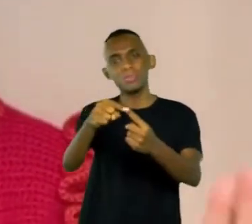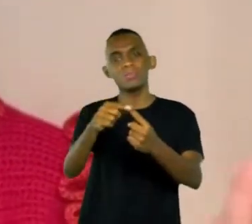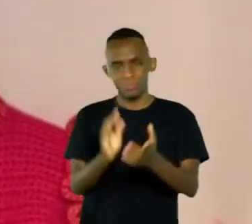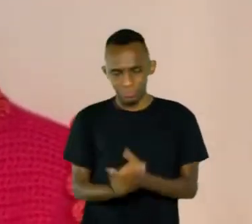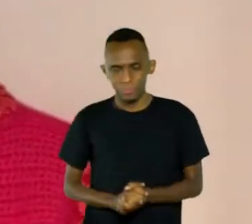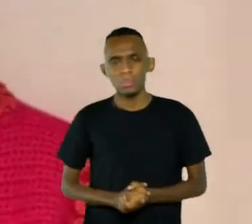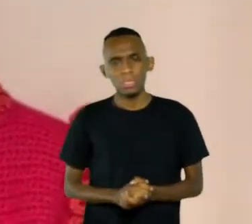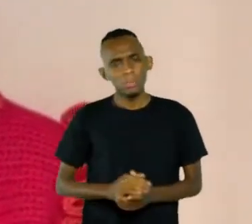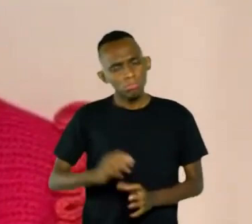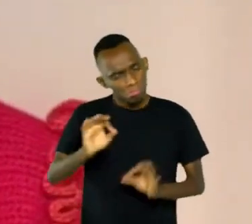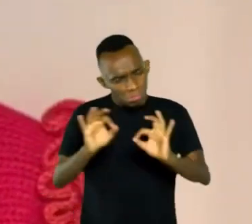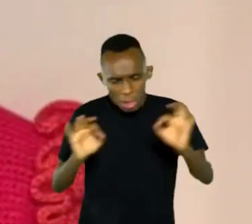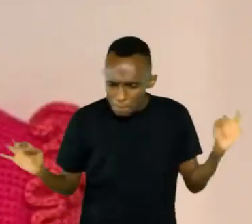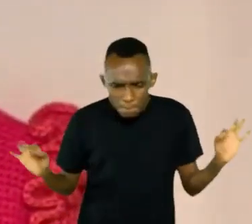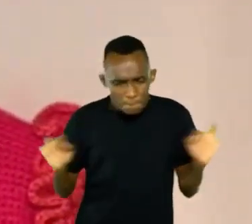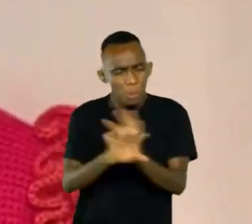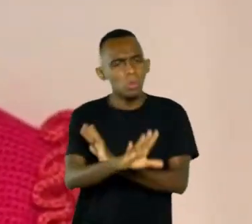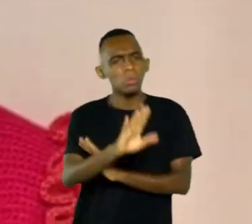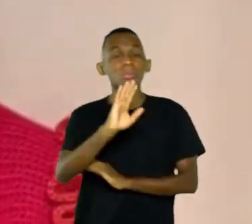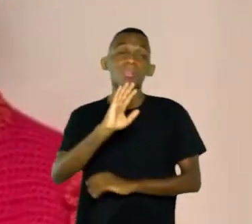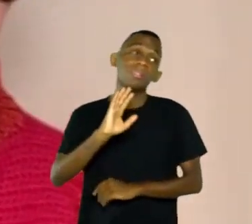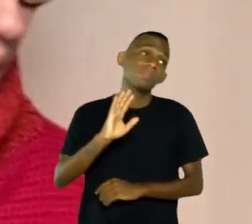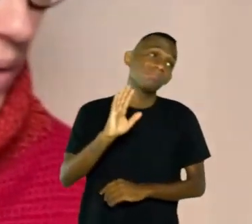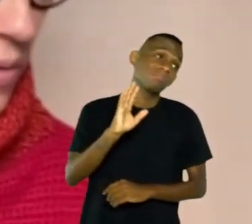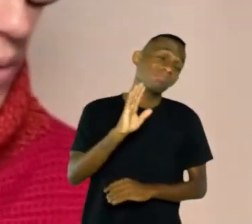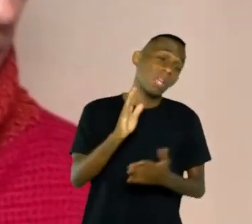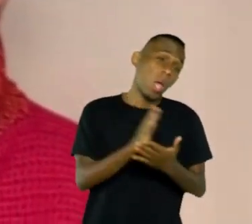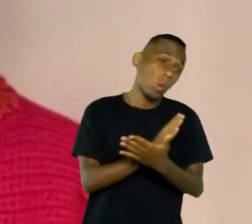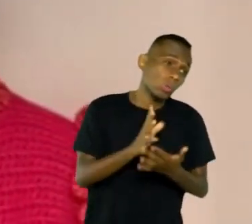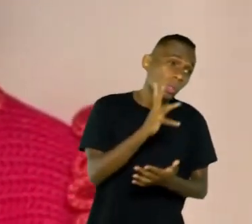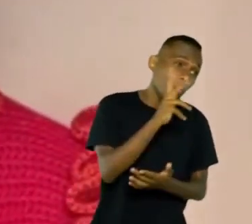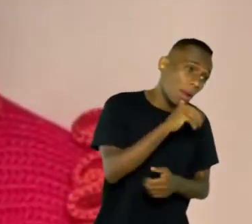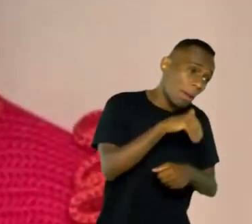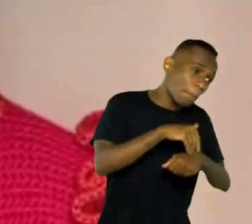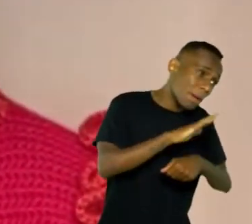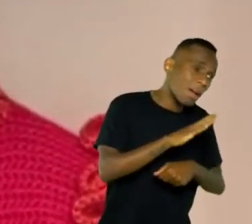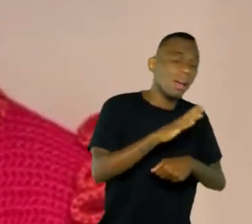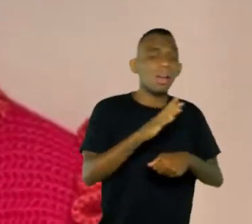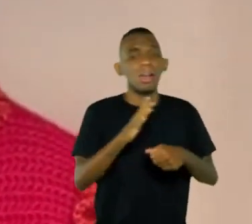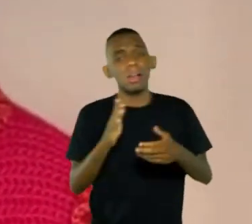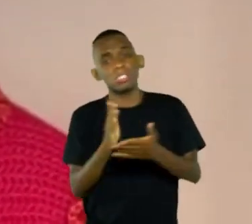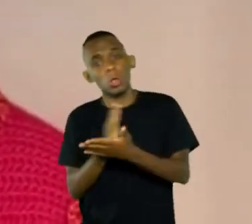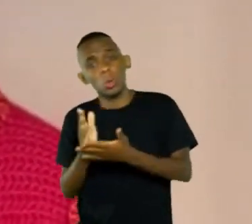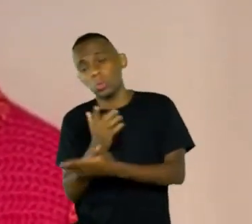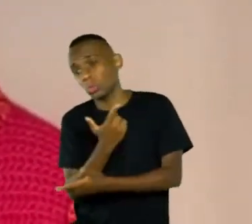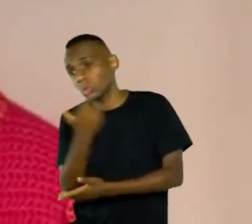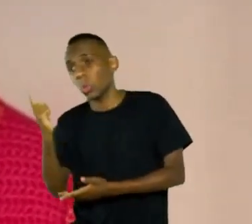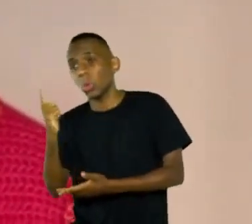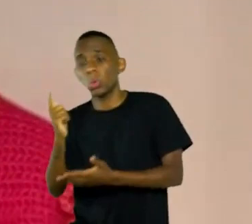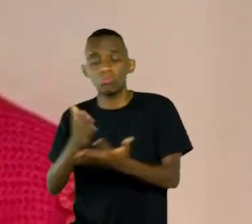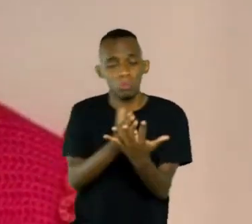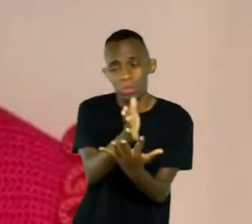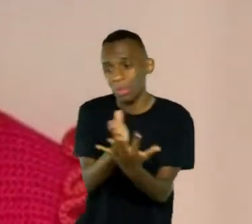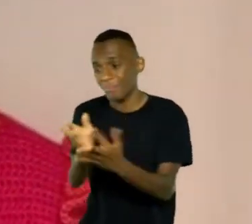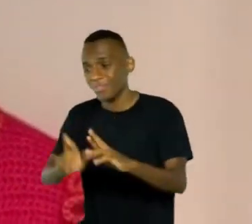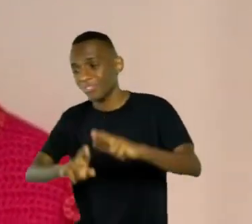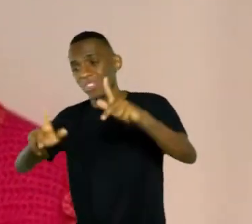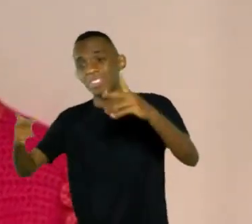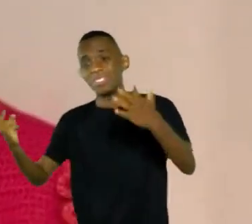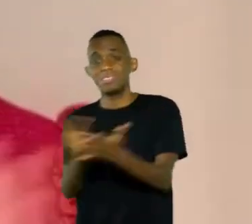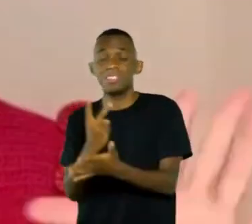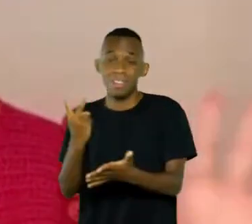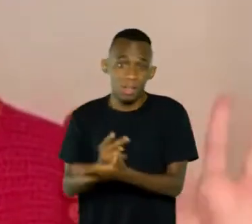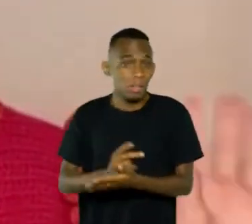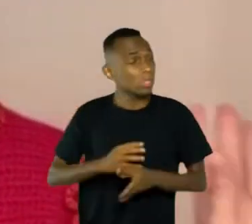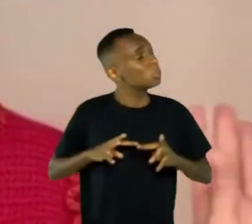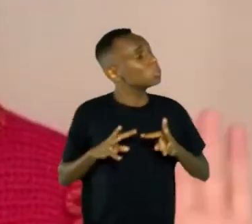certo, né? Vou demorar um pouquinho ali, vou ficar, né? Vou errar um caminho. Tudo isso faz parte